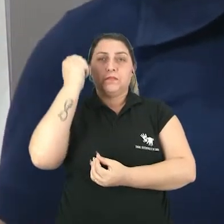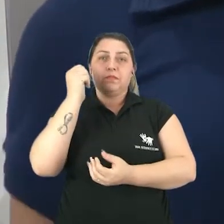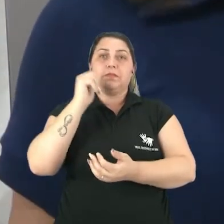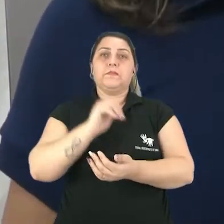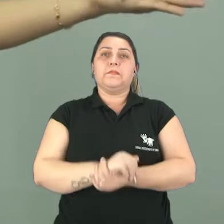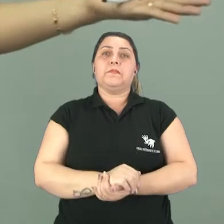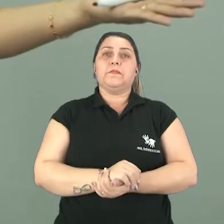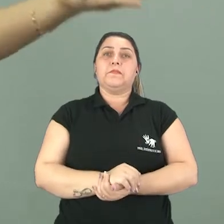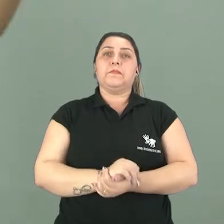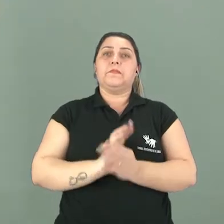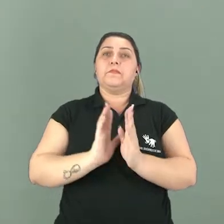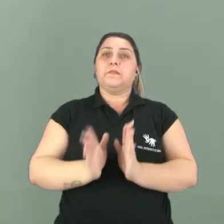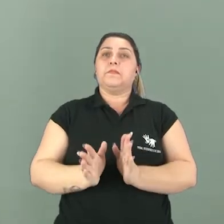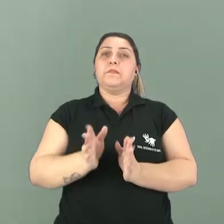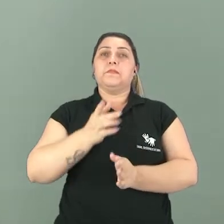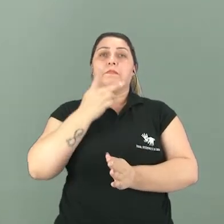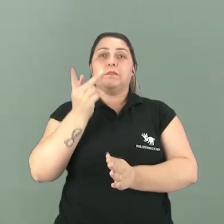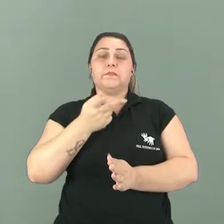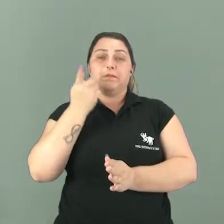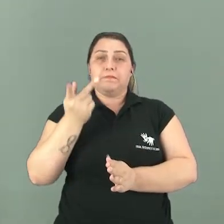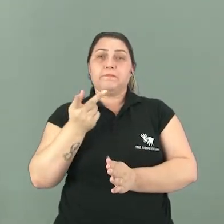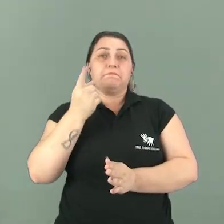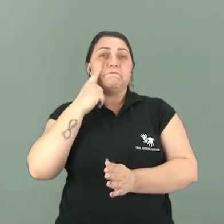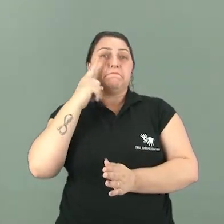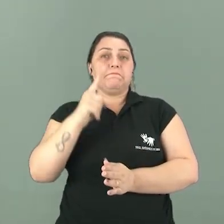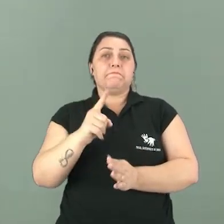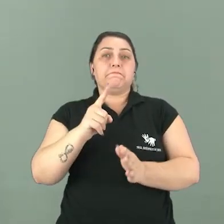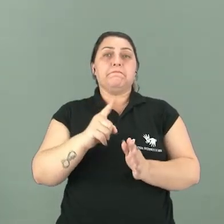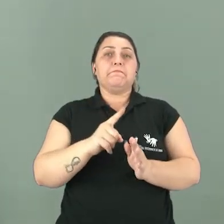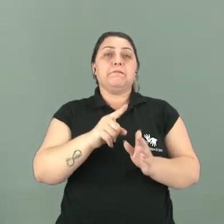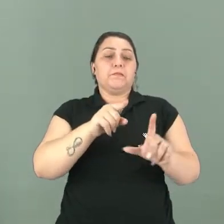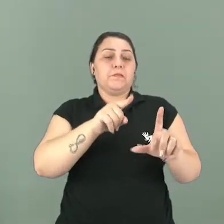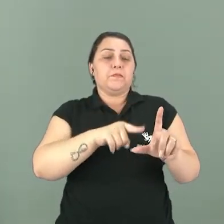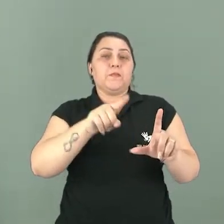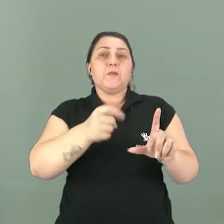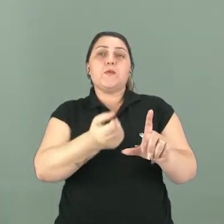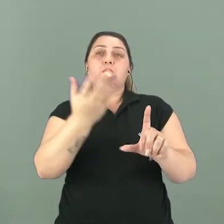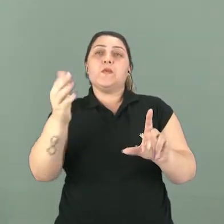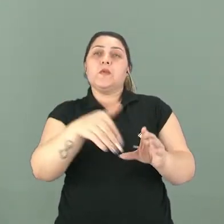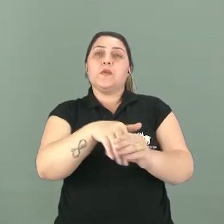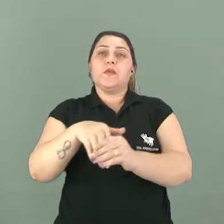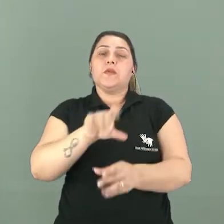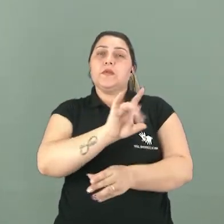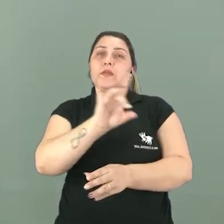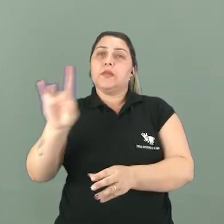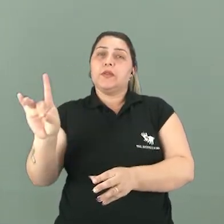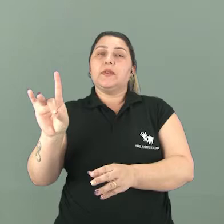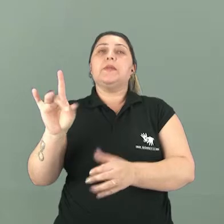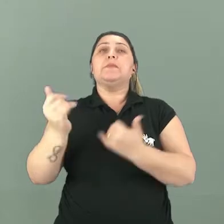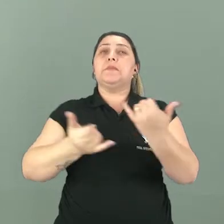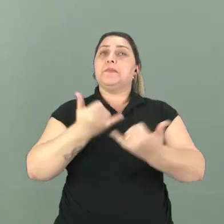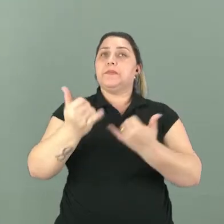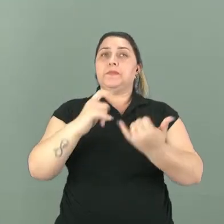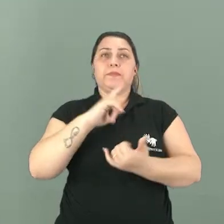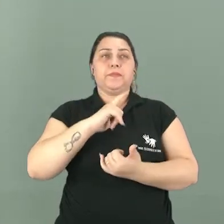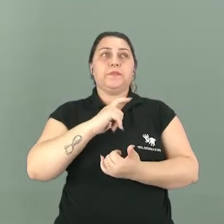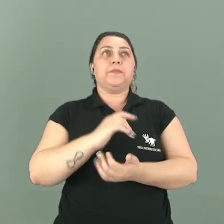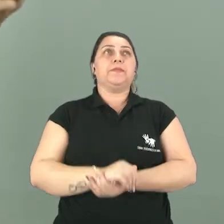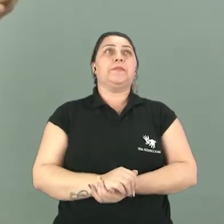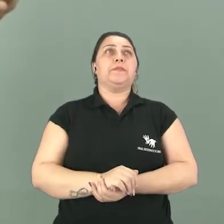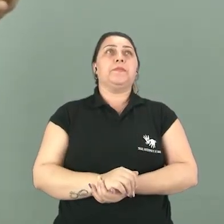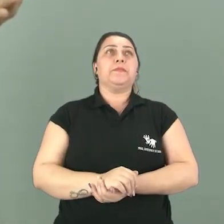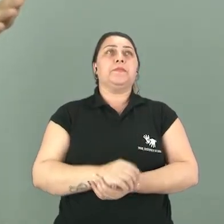disso? Nós acabamos de fazer, observando a escala, vendo quantos votos recebeu cada uma das